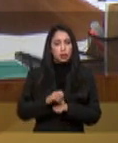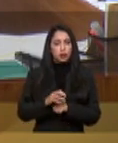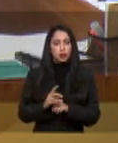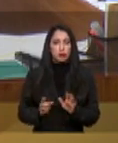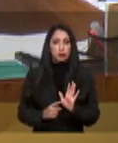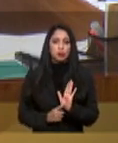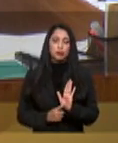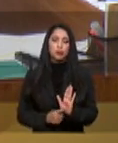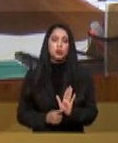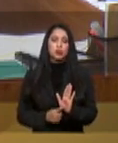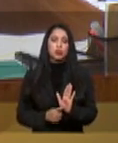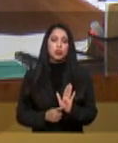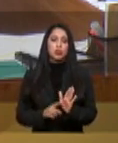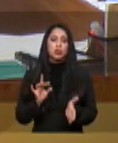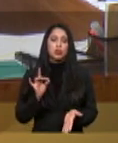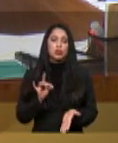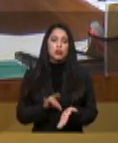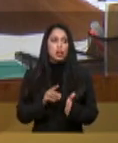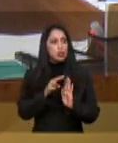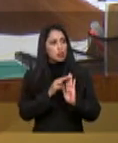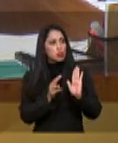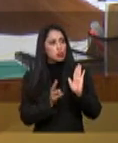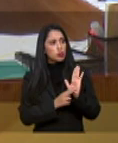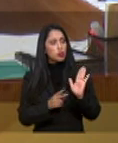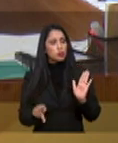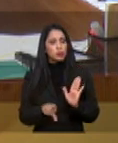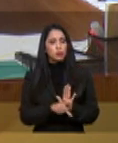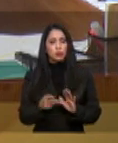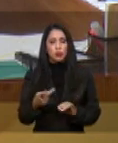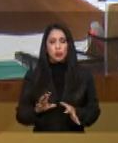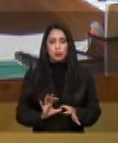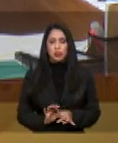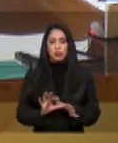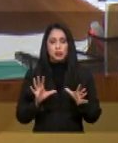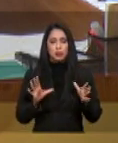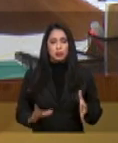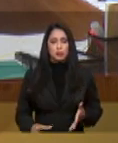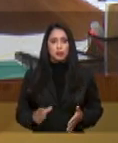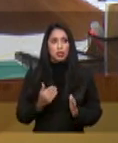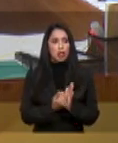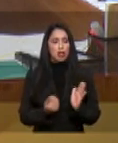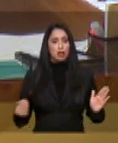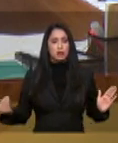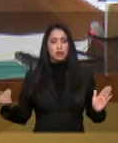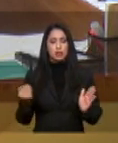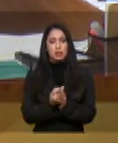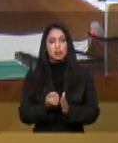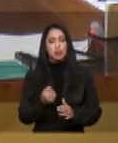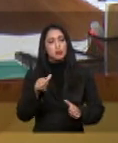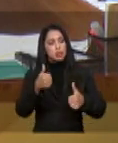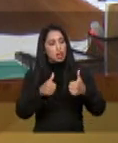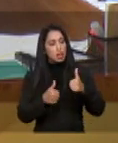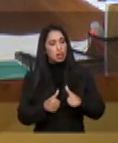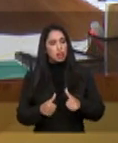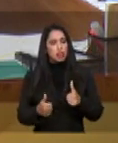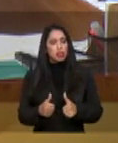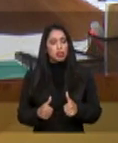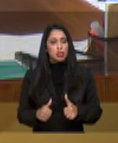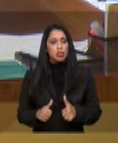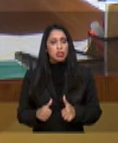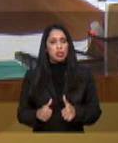uma evolução do quadro fático e normativo própria a permitir que avancemos na análise de mérito da